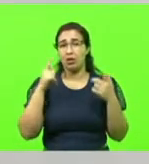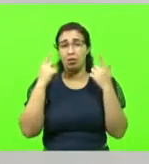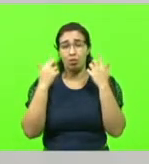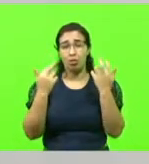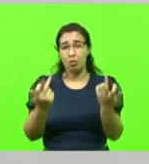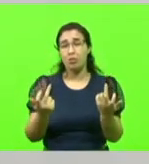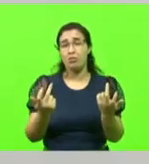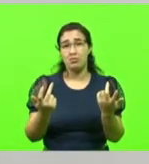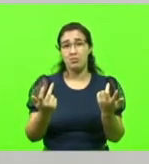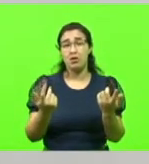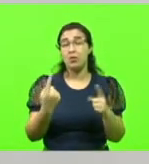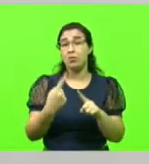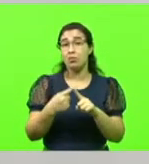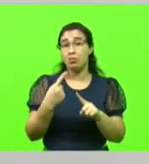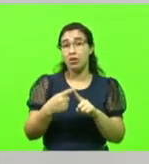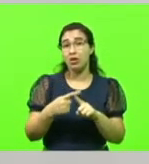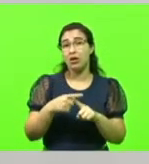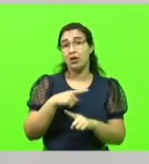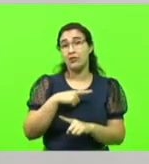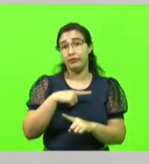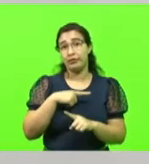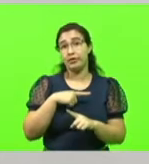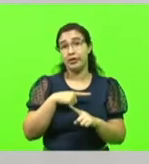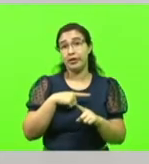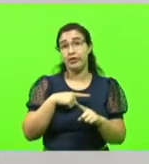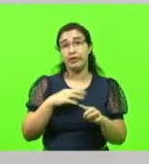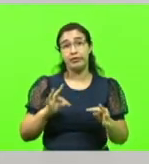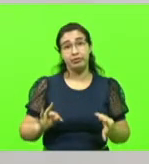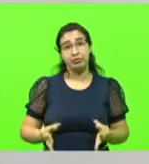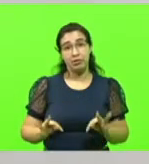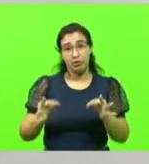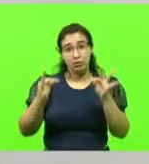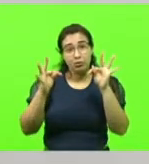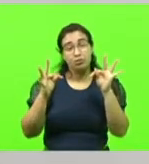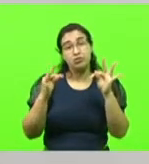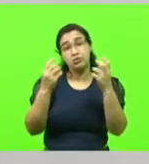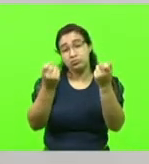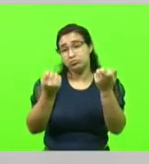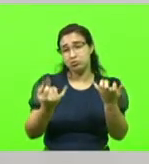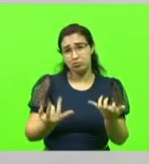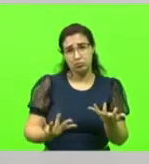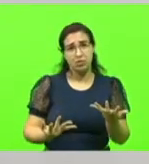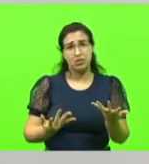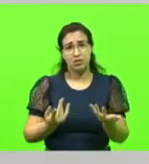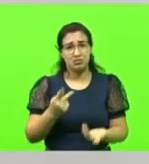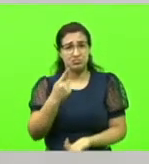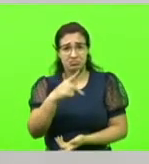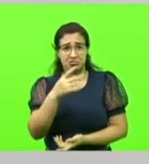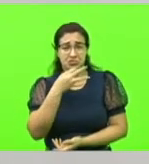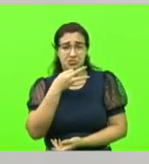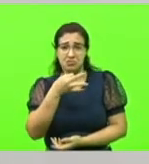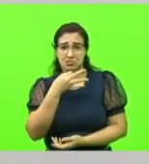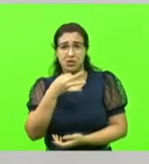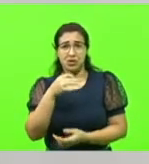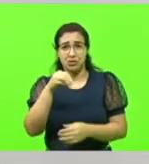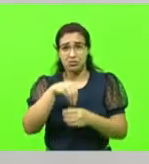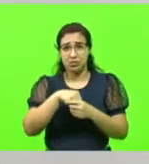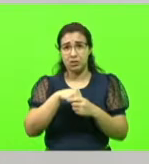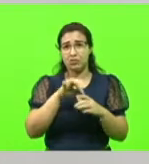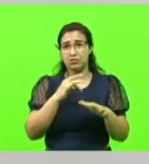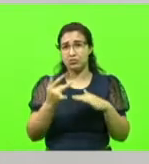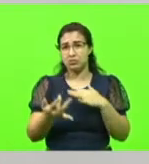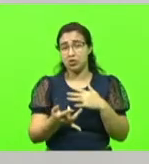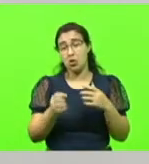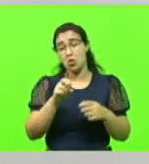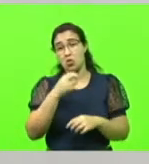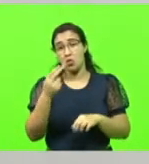né, devido ao advento da tecnologia que nós vivemos nesse momento, você expõe suas opiniões pelas redes sociais, ou numa conversa de